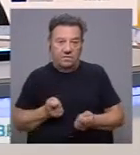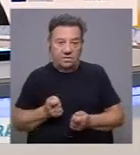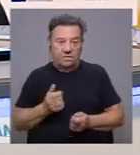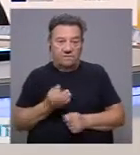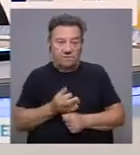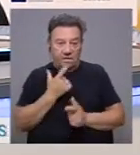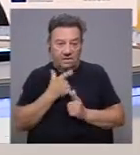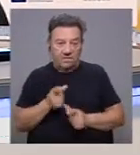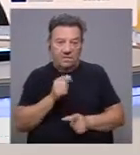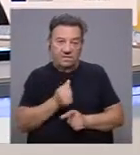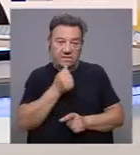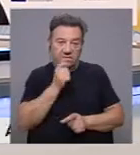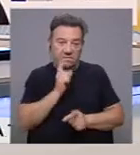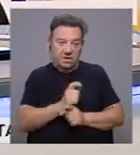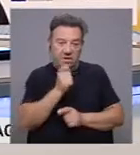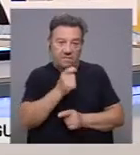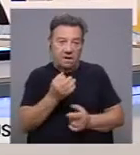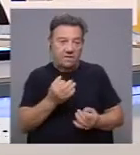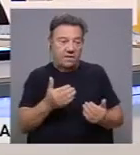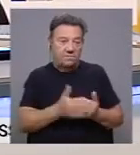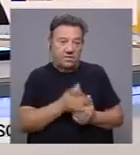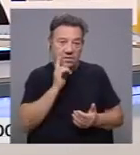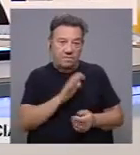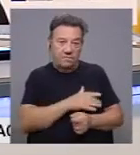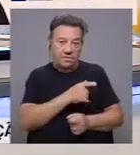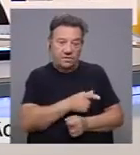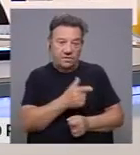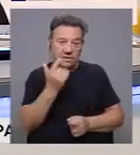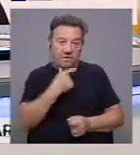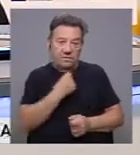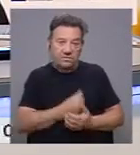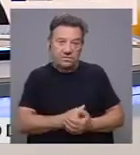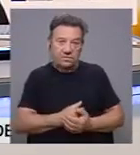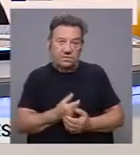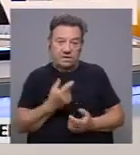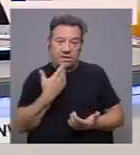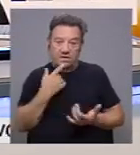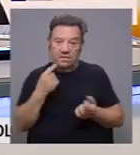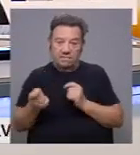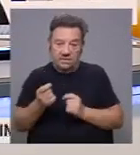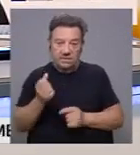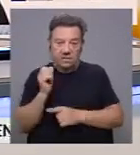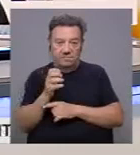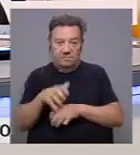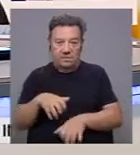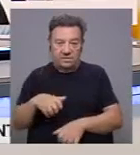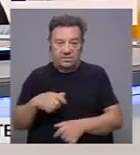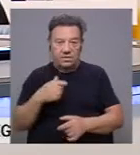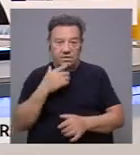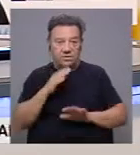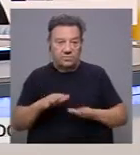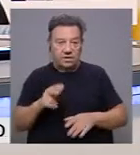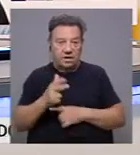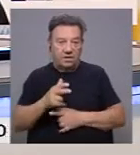decidiu manter a homenagem, apesar da morte da poetisa em agosto. Há debates, palestras, exposições, arte de